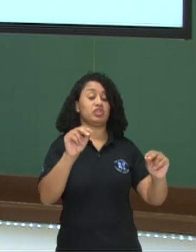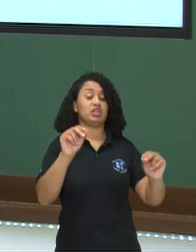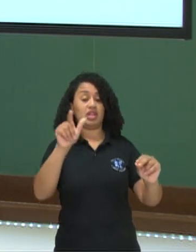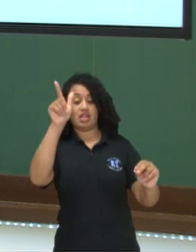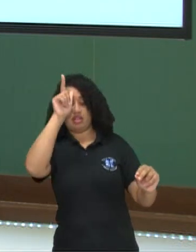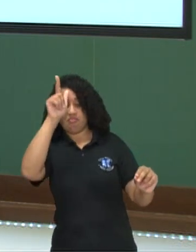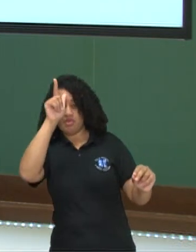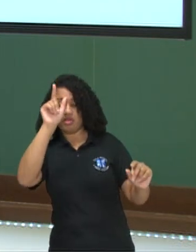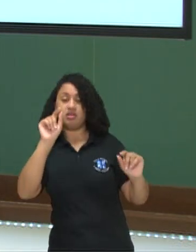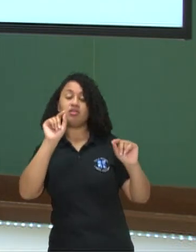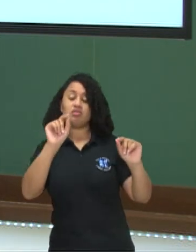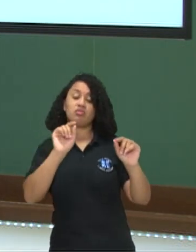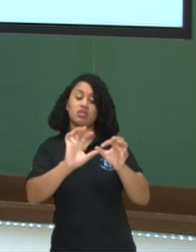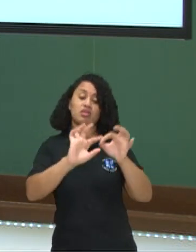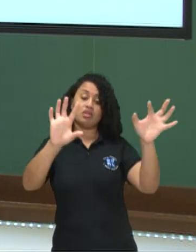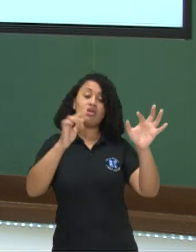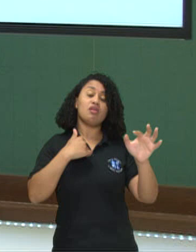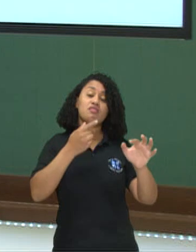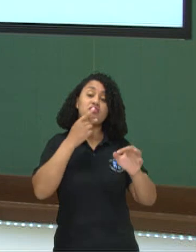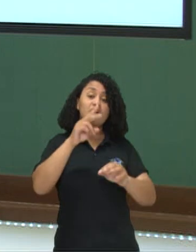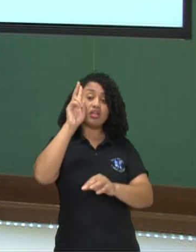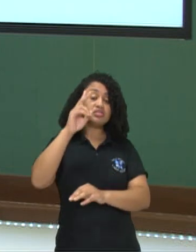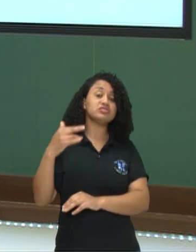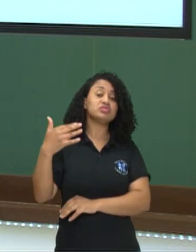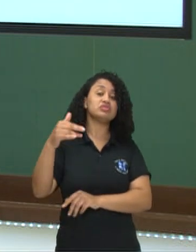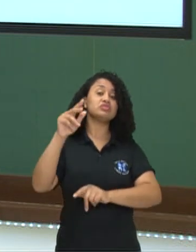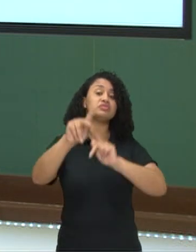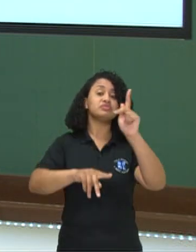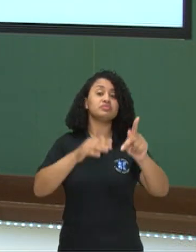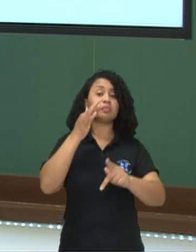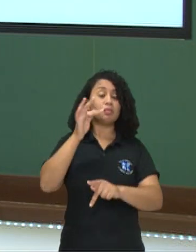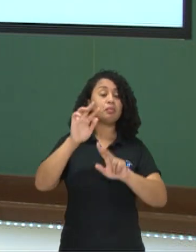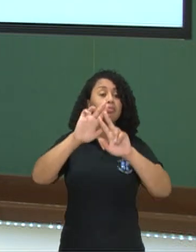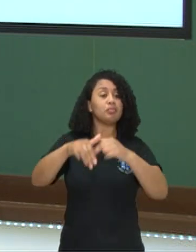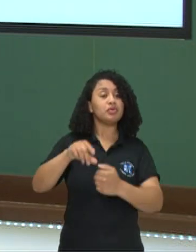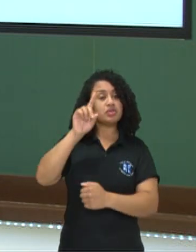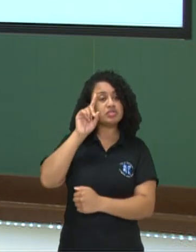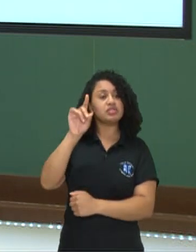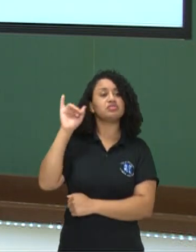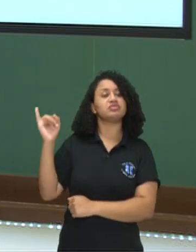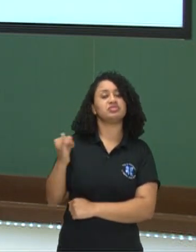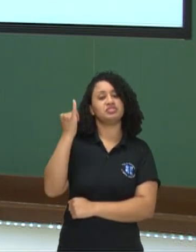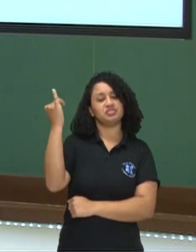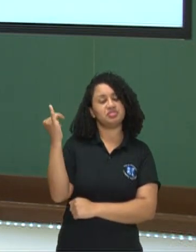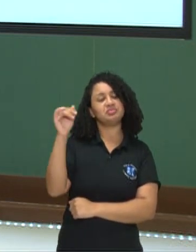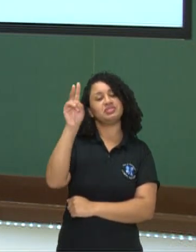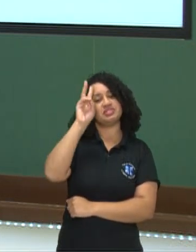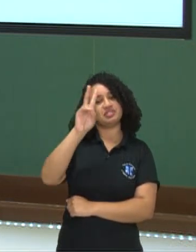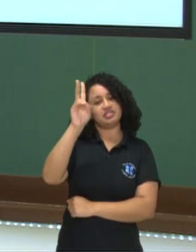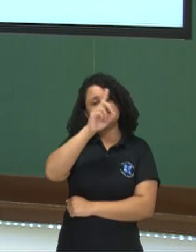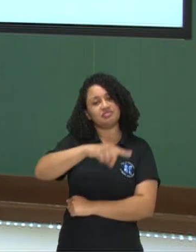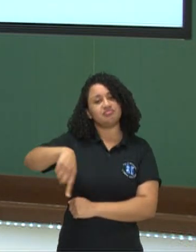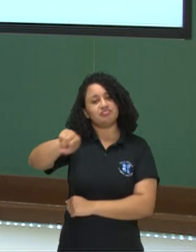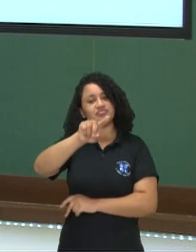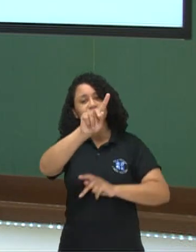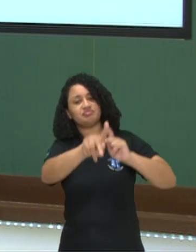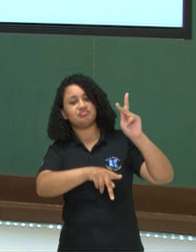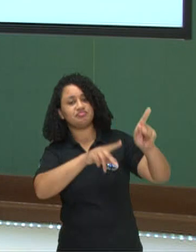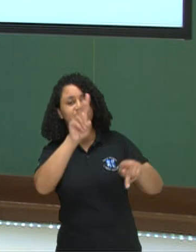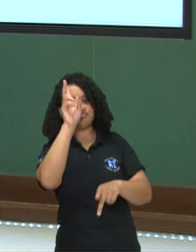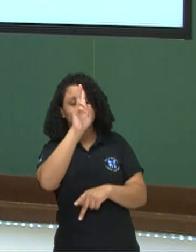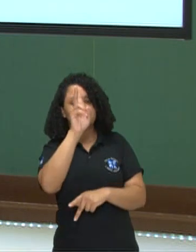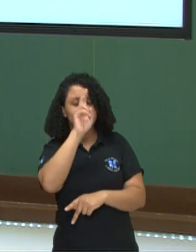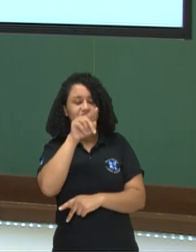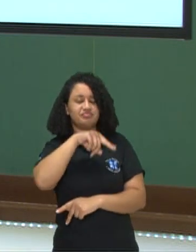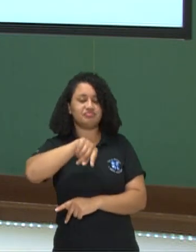anos, ajuda a contar um pouco da história do povo francês. Por isso, uma data importante de lembrança para